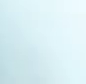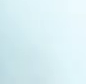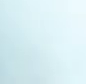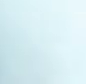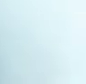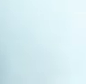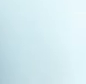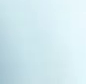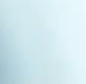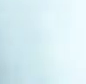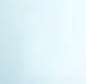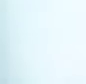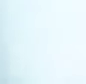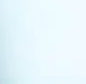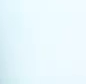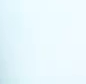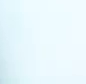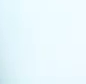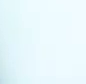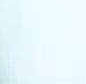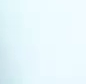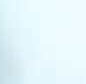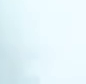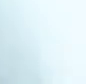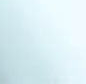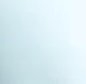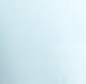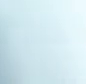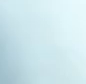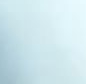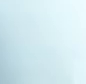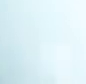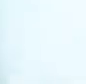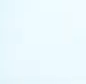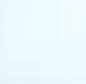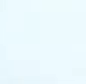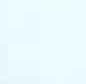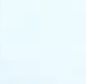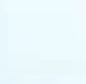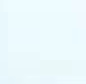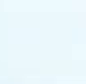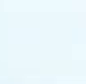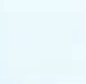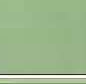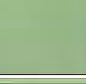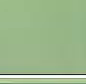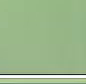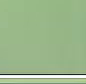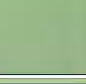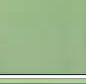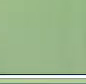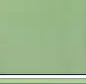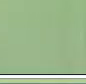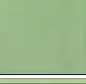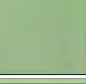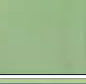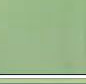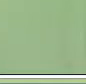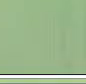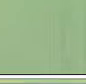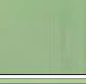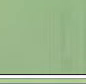matérias-primas, ok? Matéria-prima, eu tenho quantidade e custo. Mesmo raciocínio da mão de